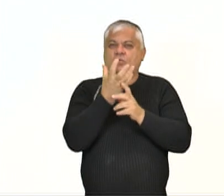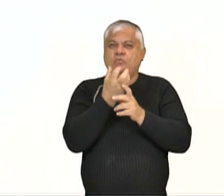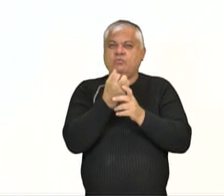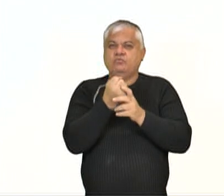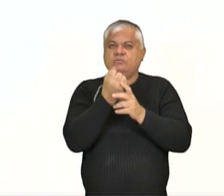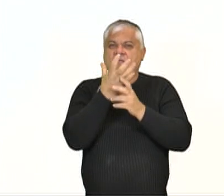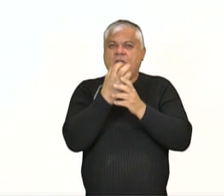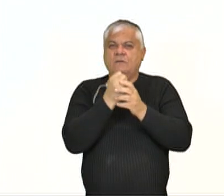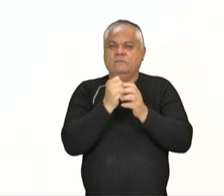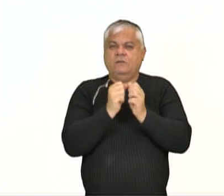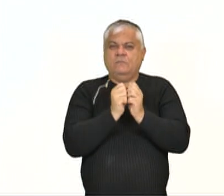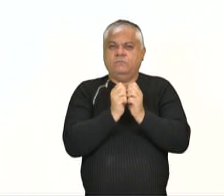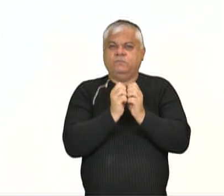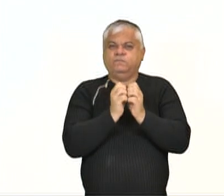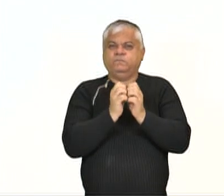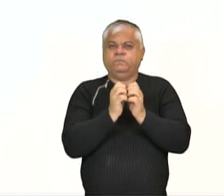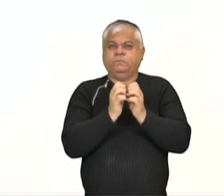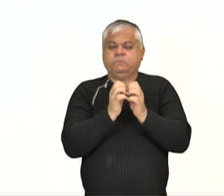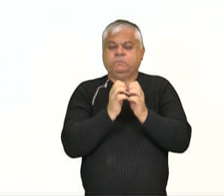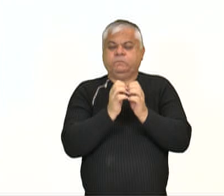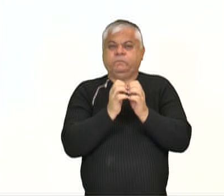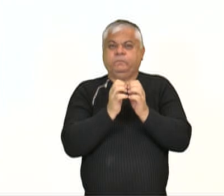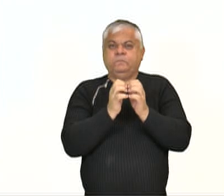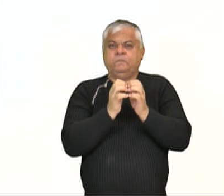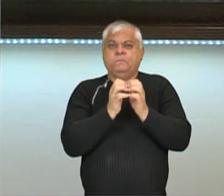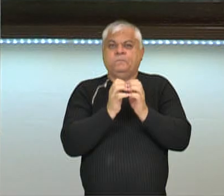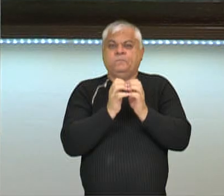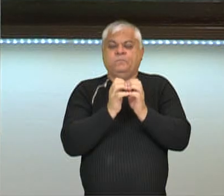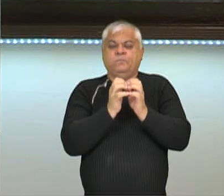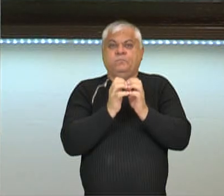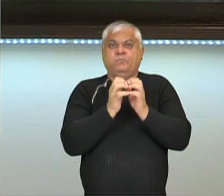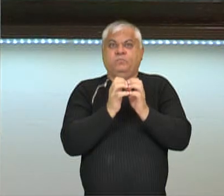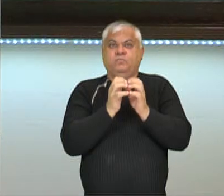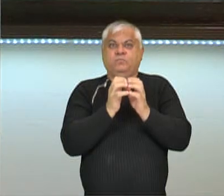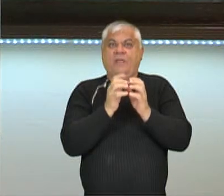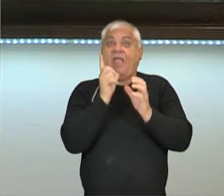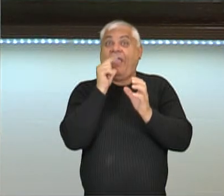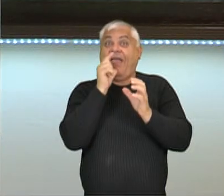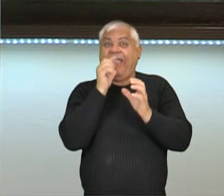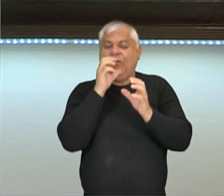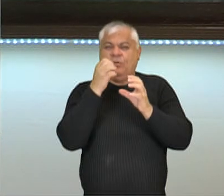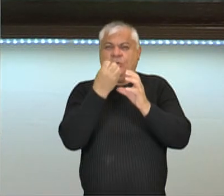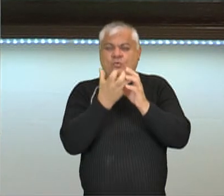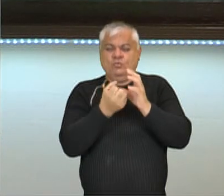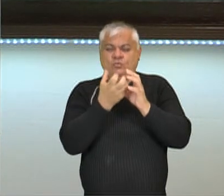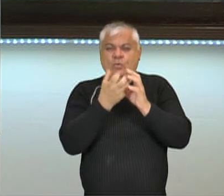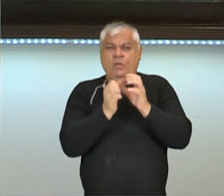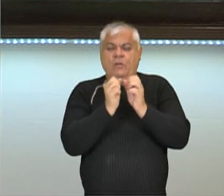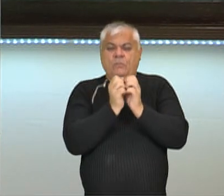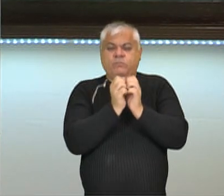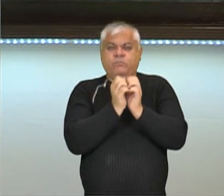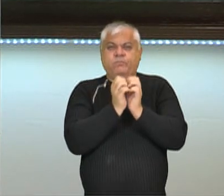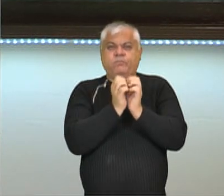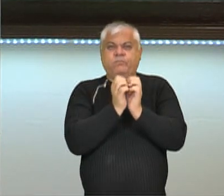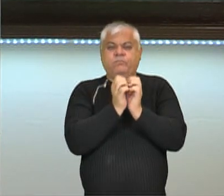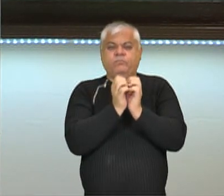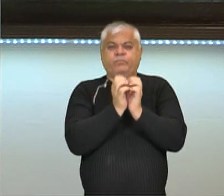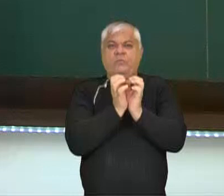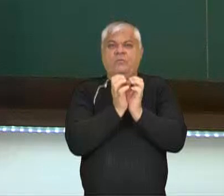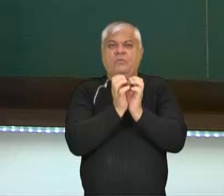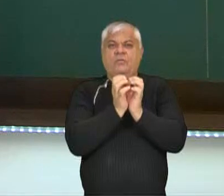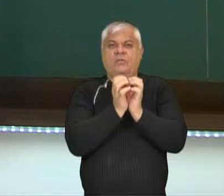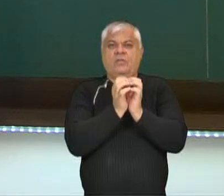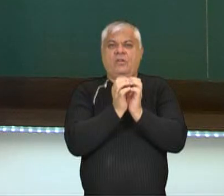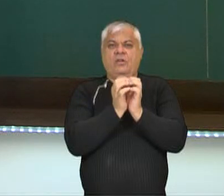inchar e ela vai se romper. Absorveu a água, vai inchar, ela se rompe, então o embrião